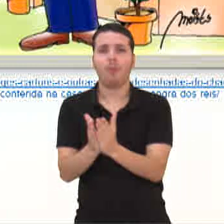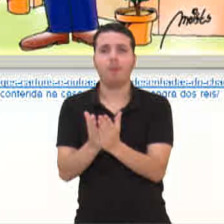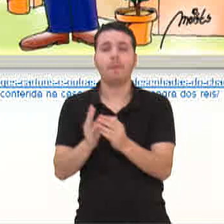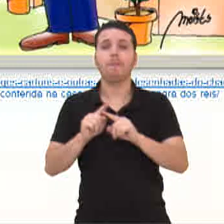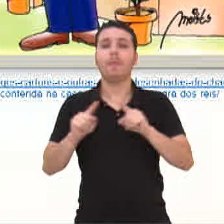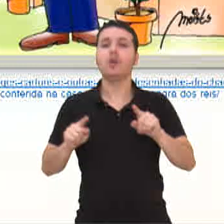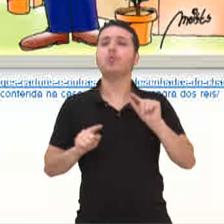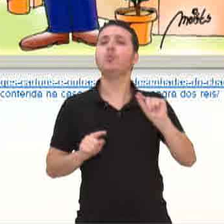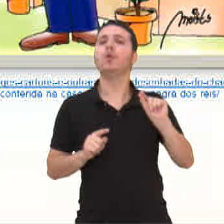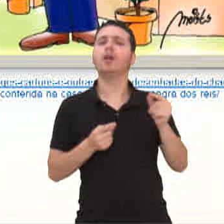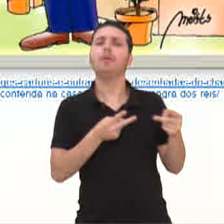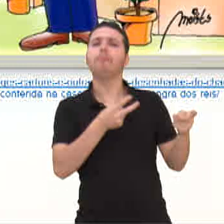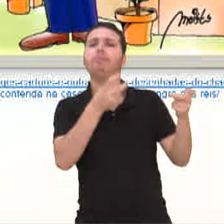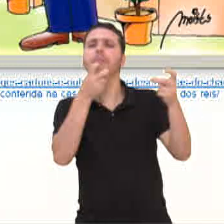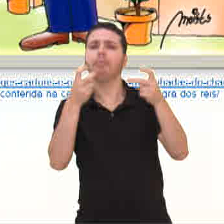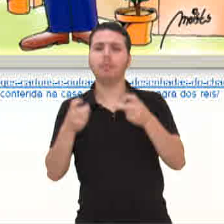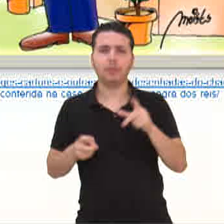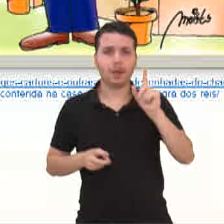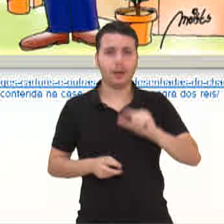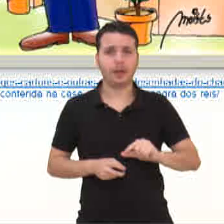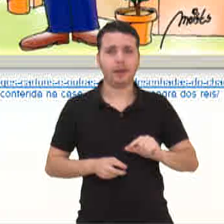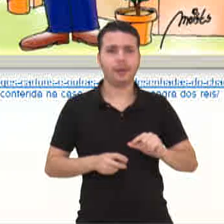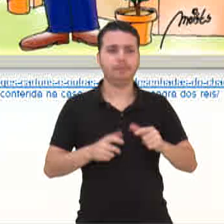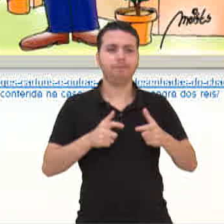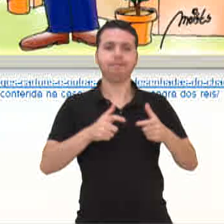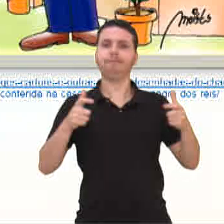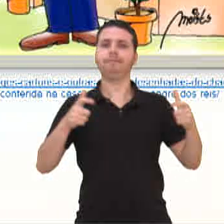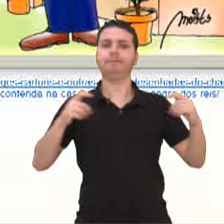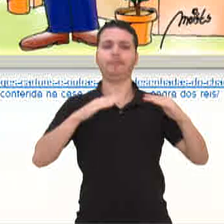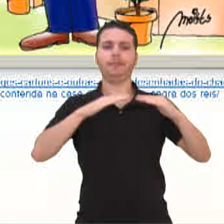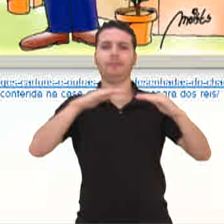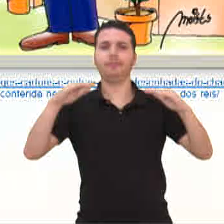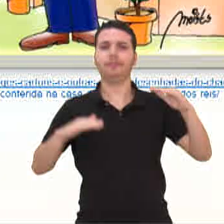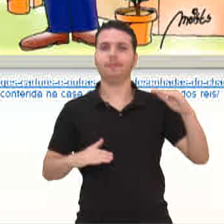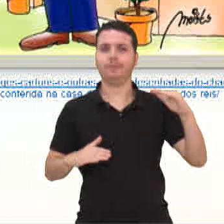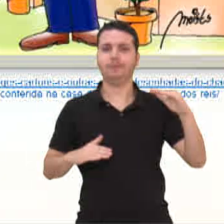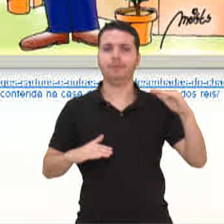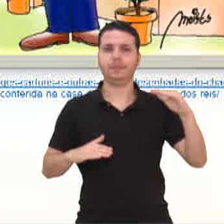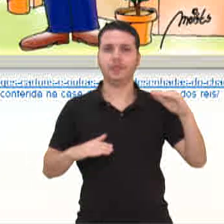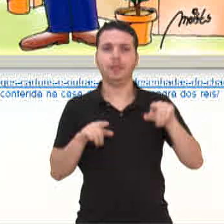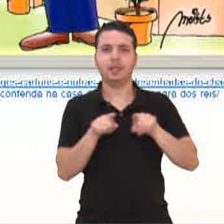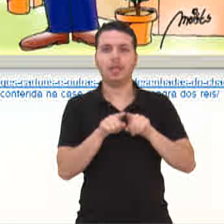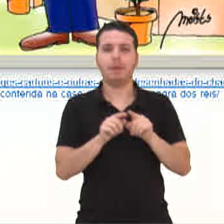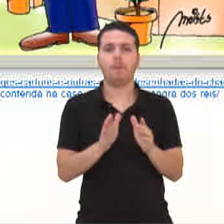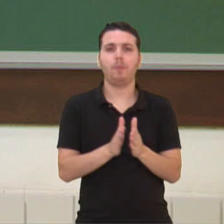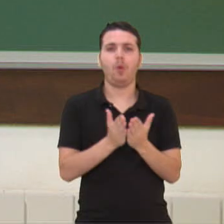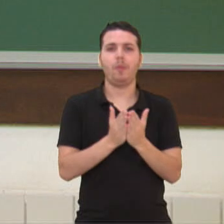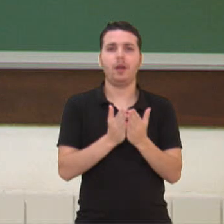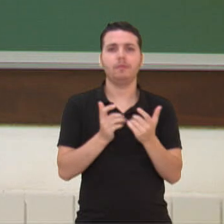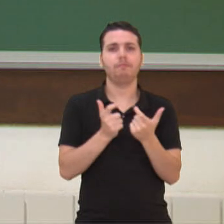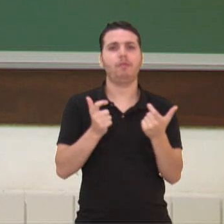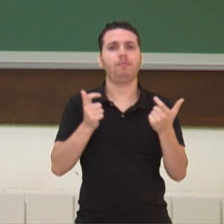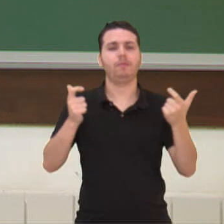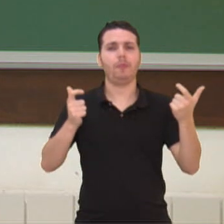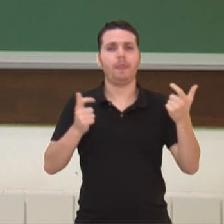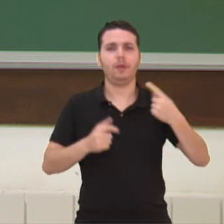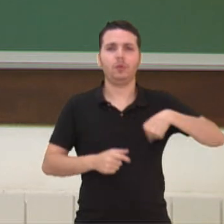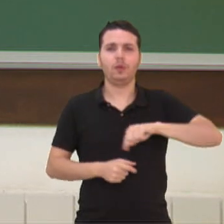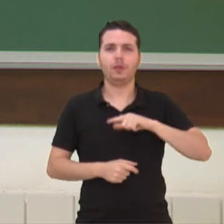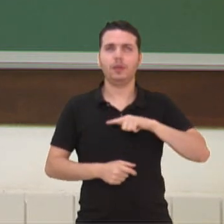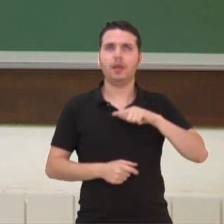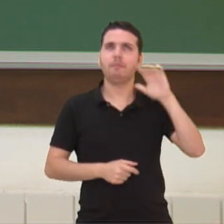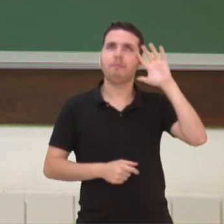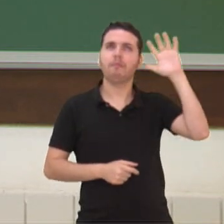se vê é um aumento da desigualdade de oportunidades e da pobreza. Ou seja, quando eu tenho a ideia de que eu